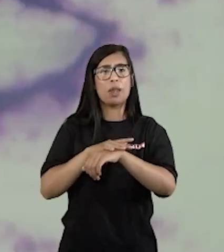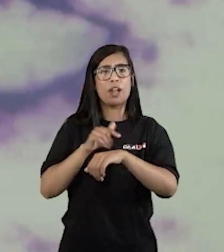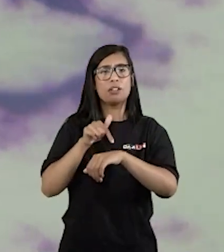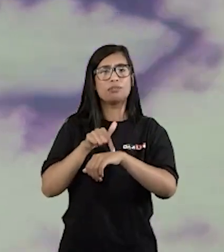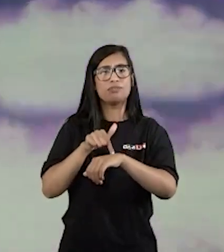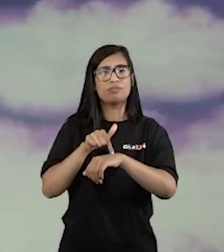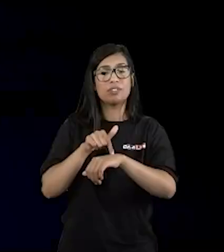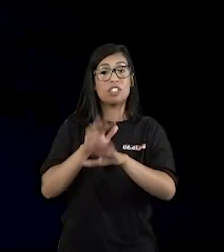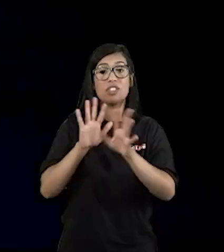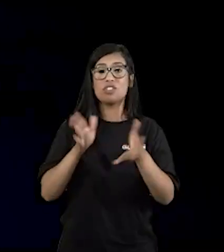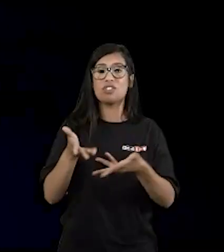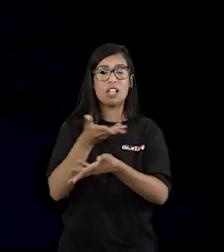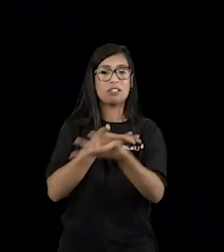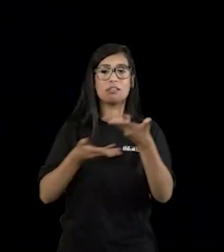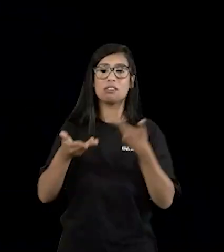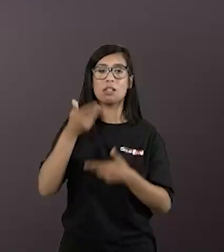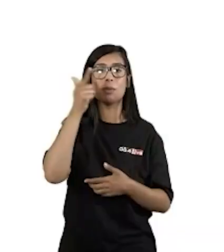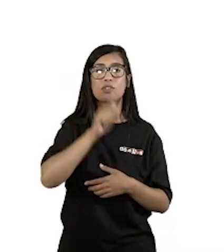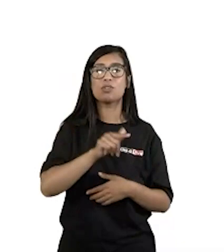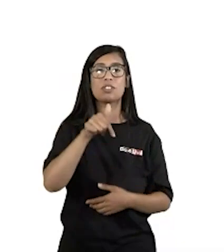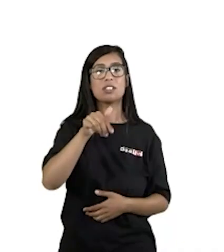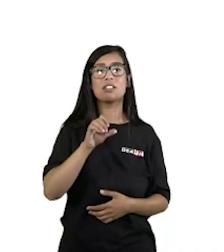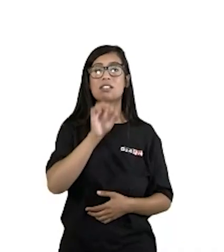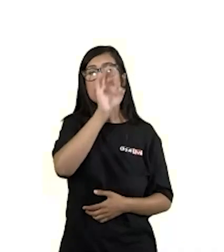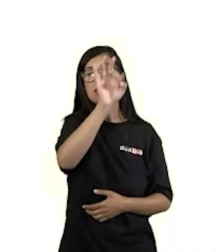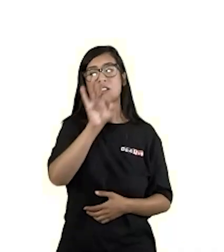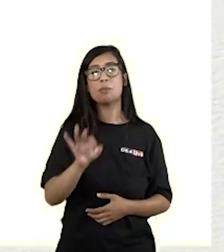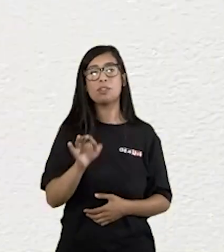nosso diagnóstico no dia a dia da clínica.